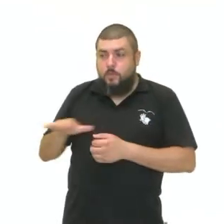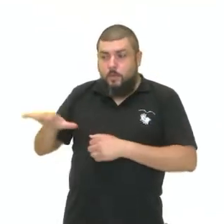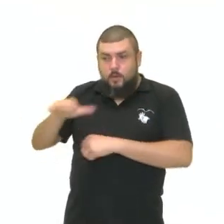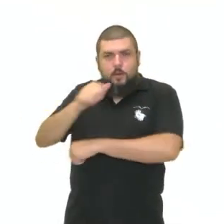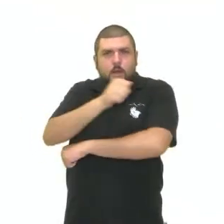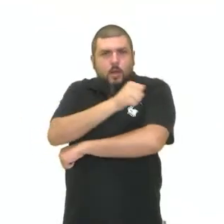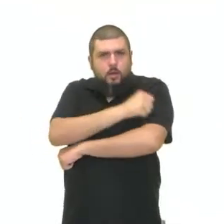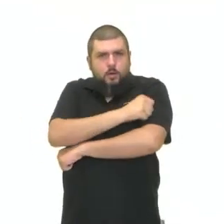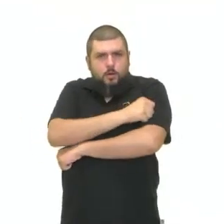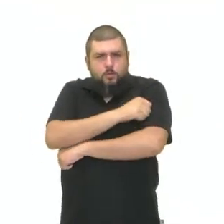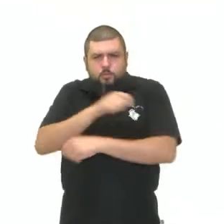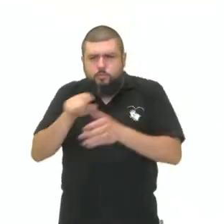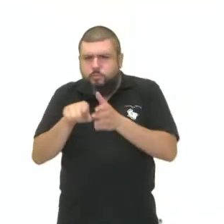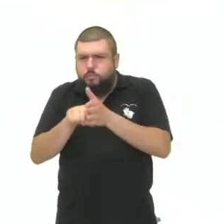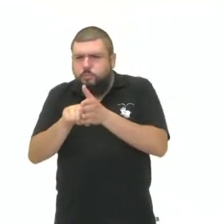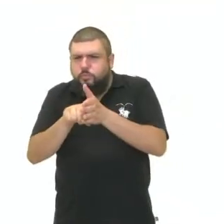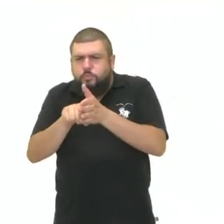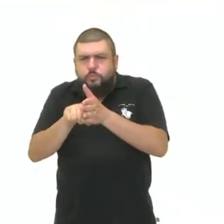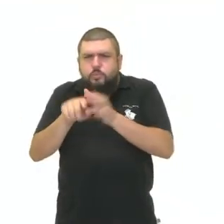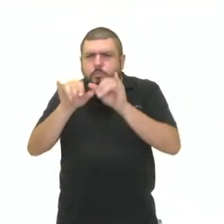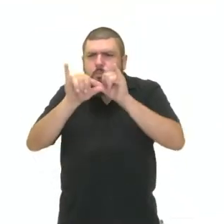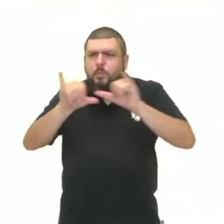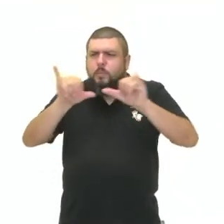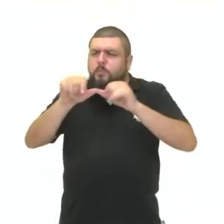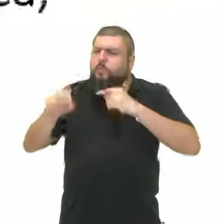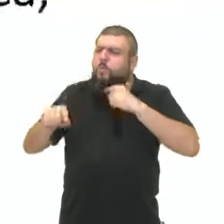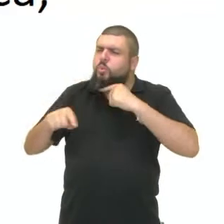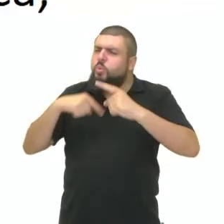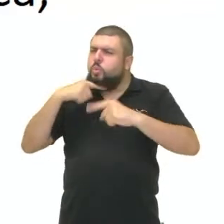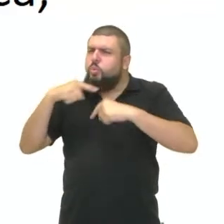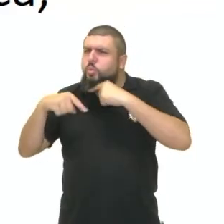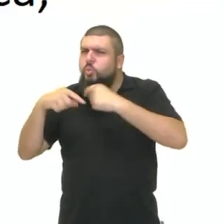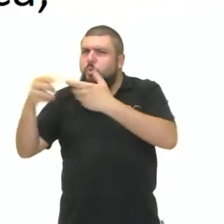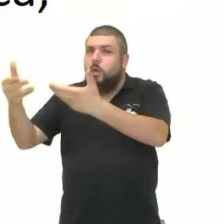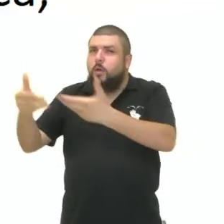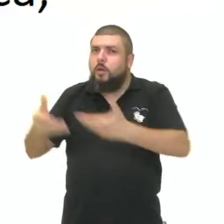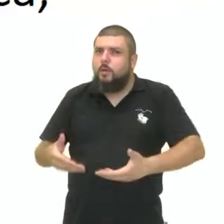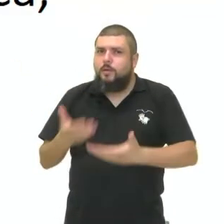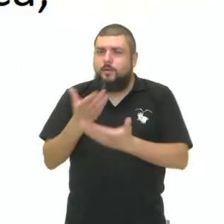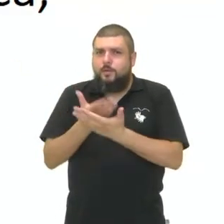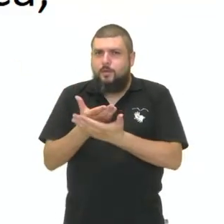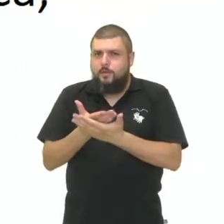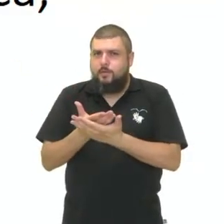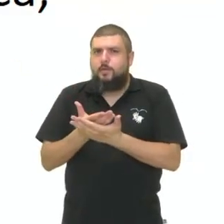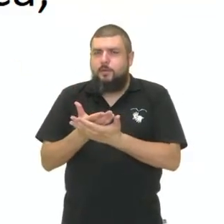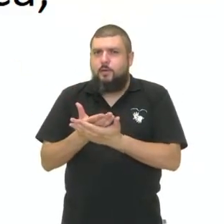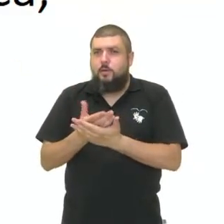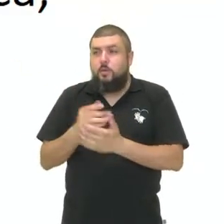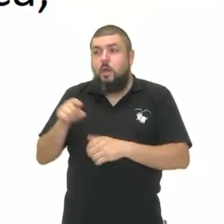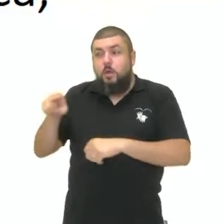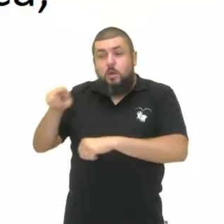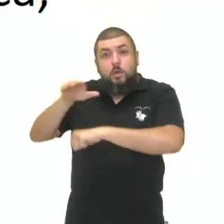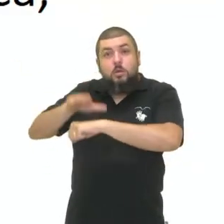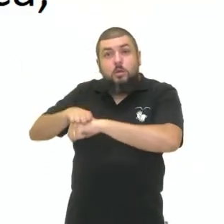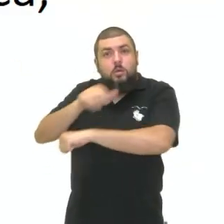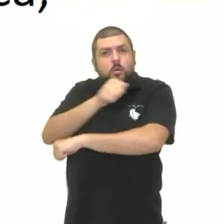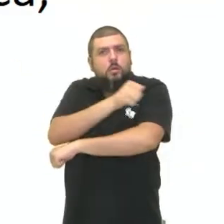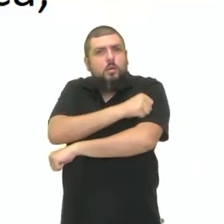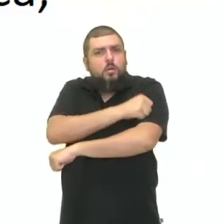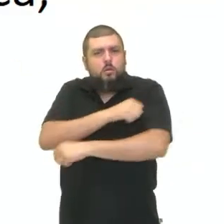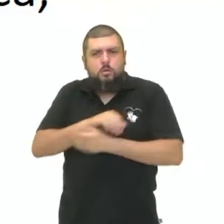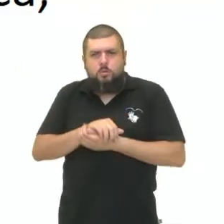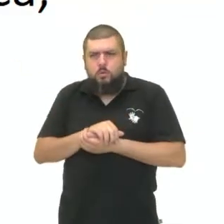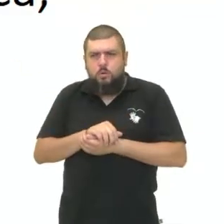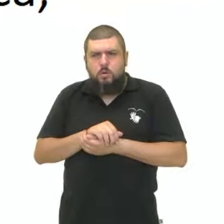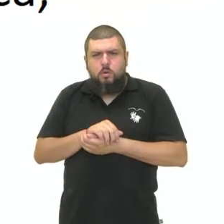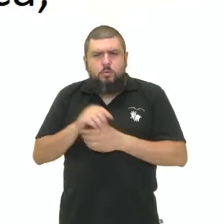cunho duvidoso para análise em sala de aula. A ideia é que eles próprios se perguntem: essa